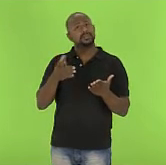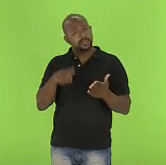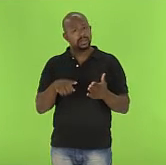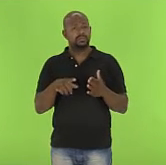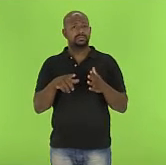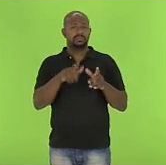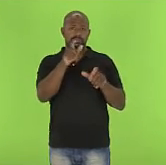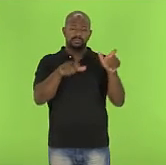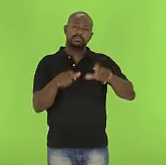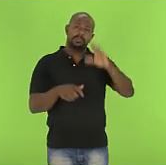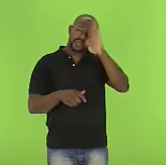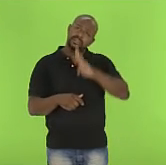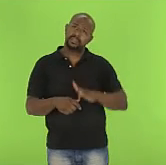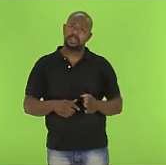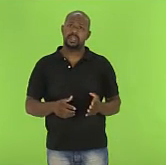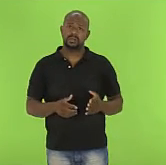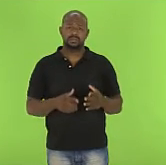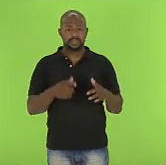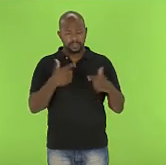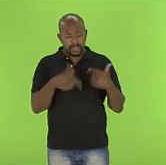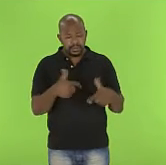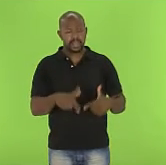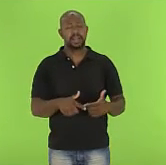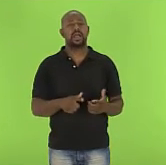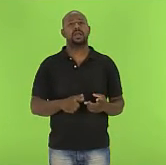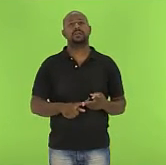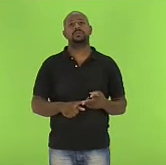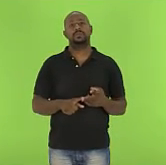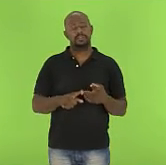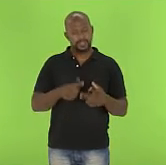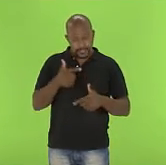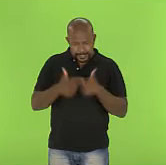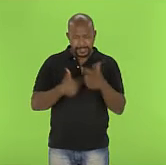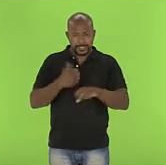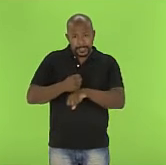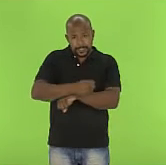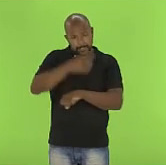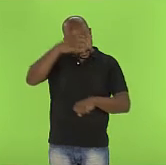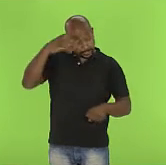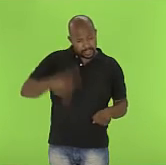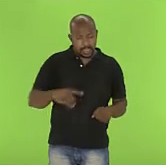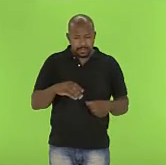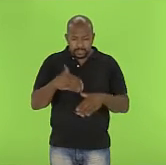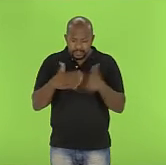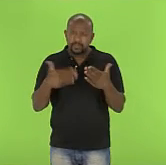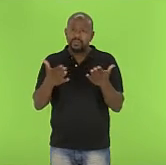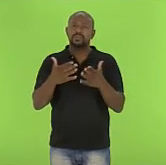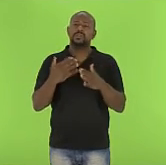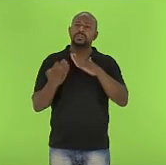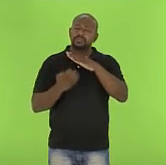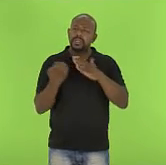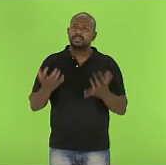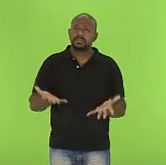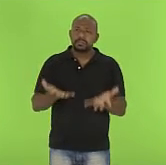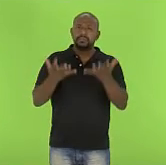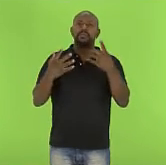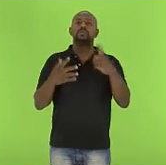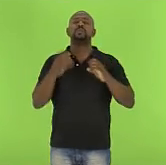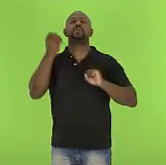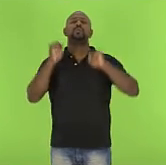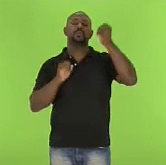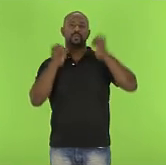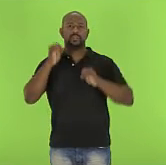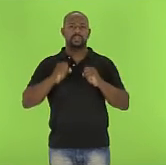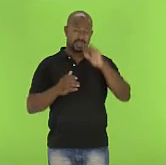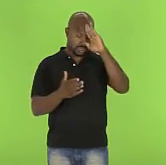não brasileiros que trabalharam, que correram atrás para desenvolver suas empresas,